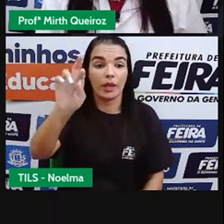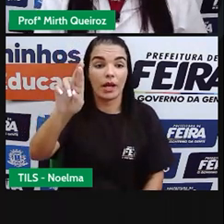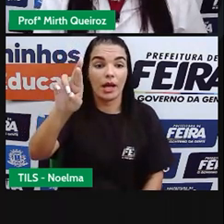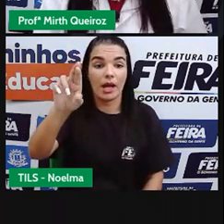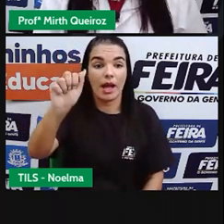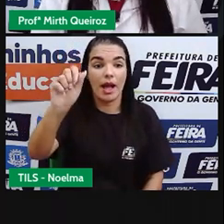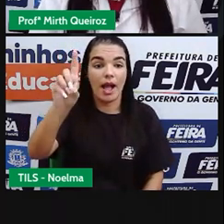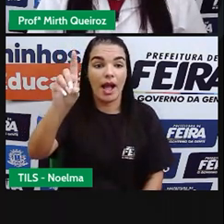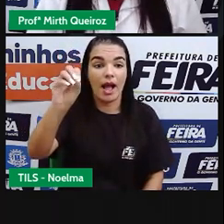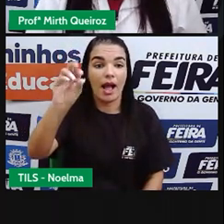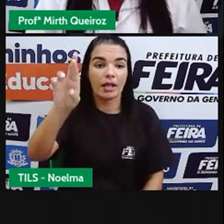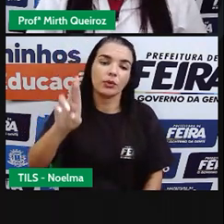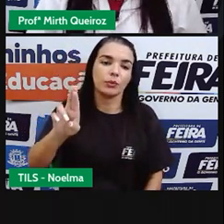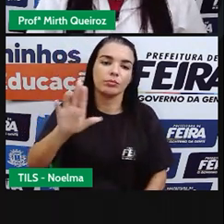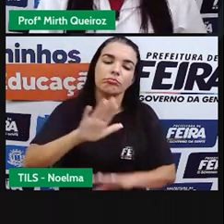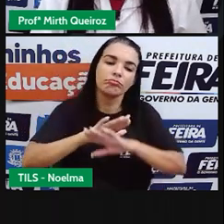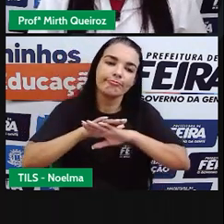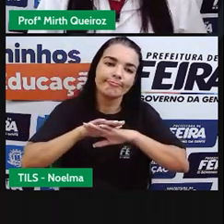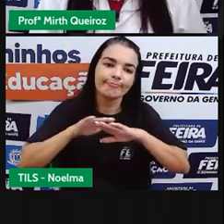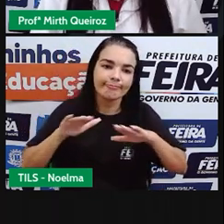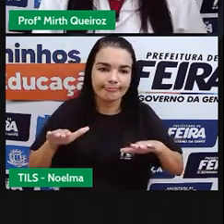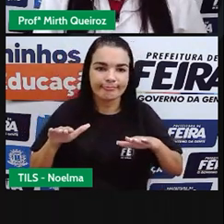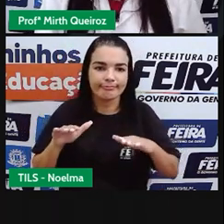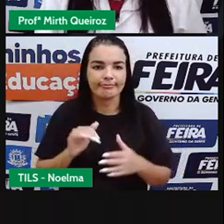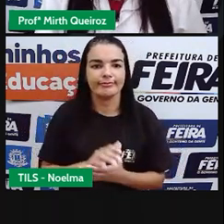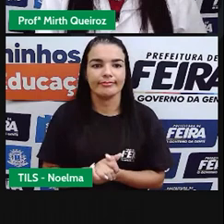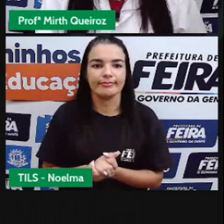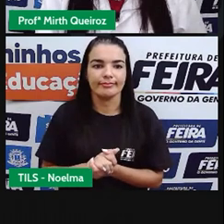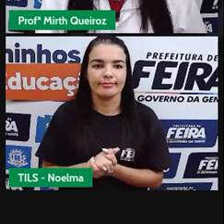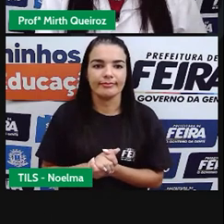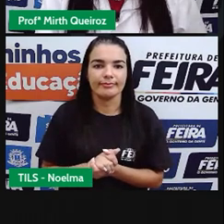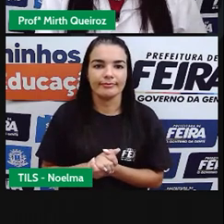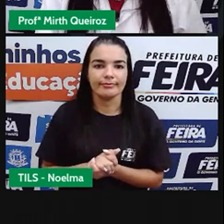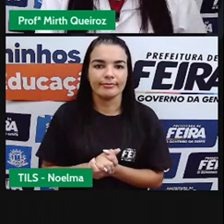do personagem de forma narrada.